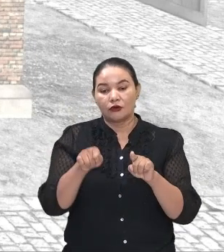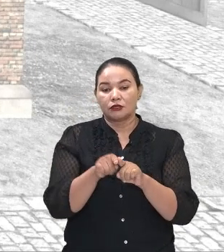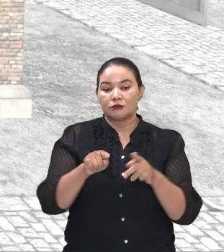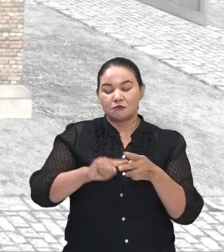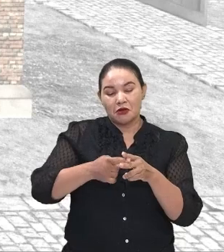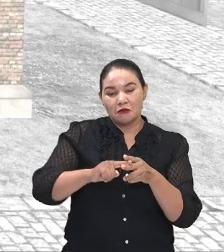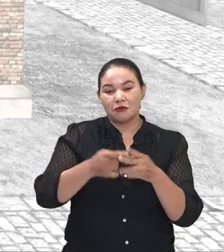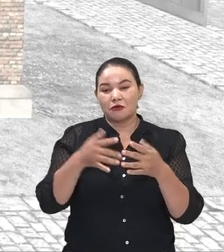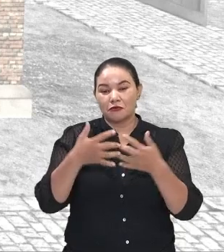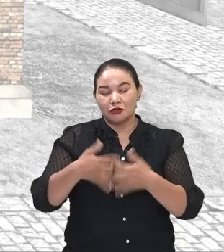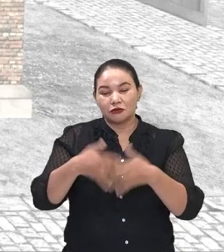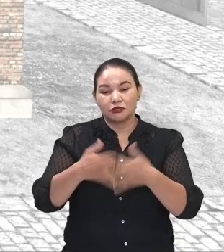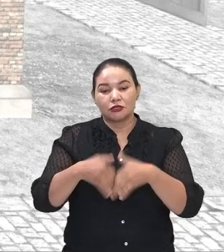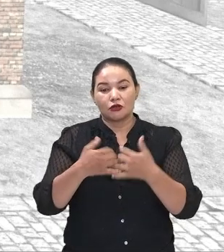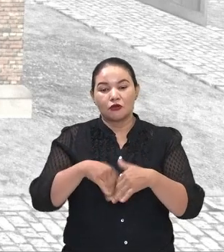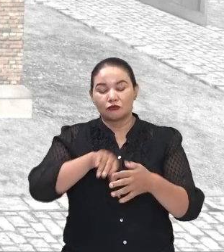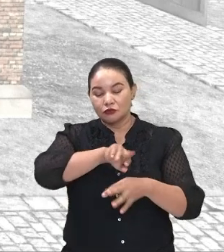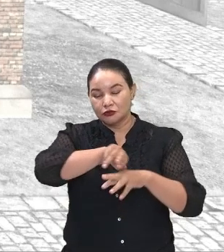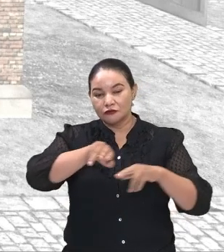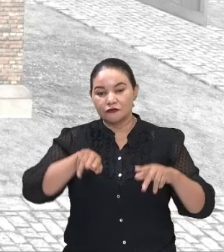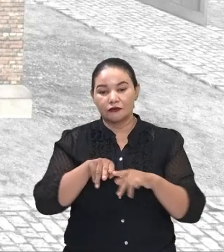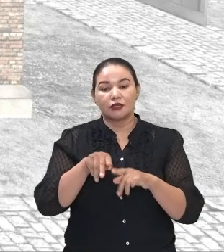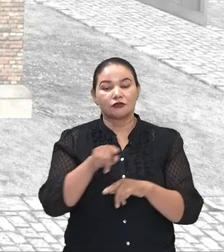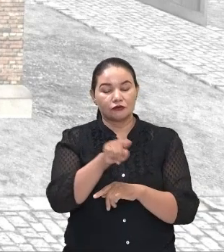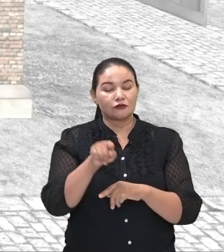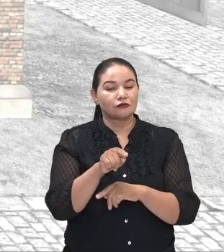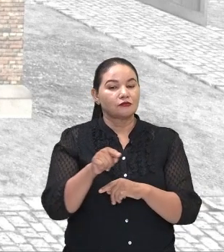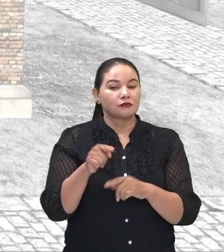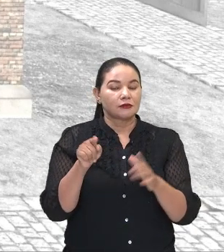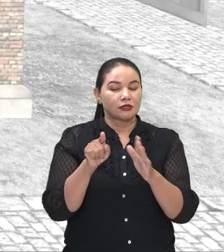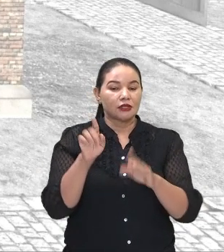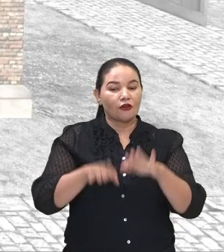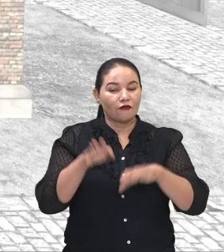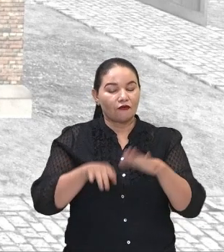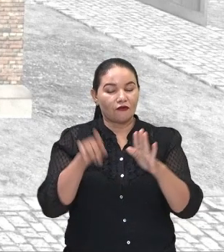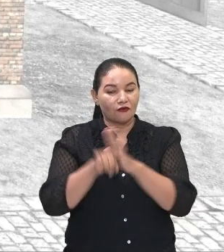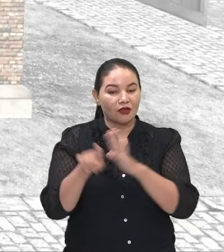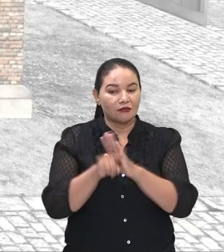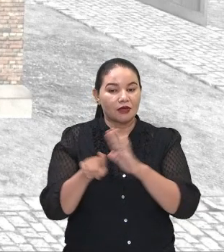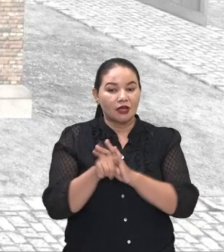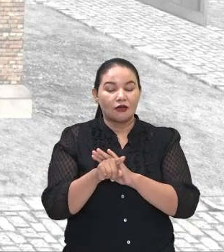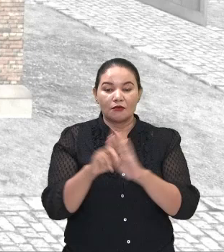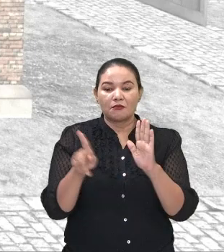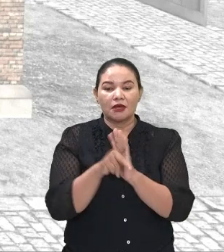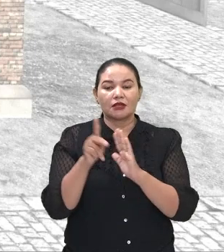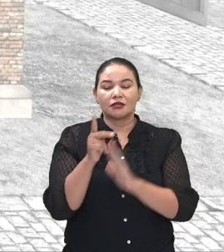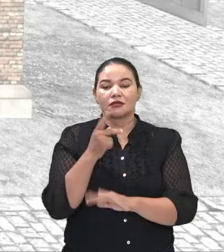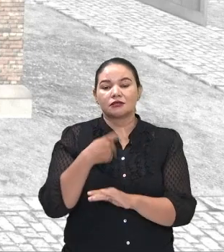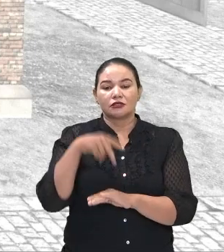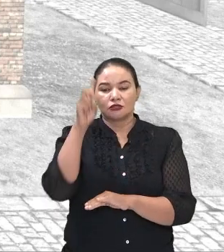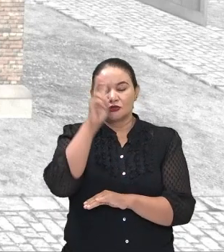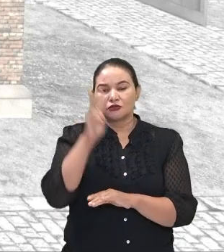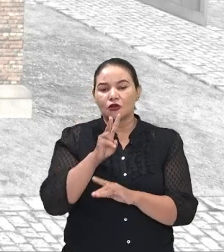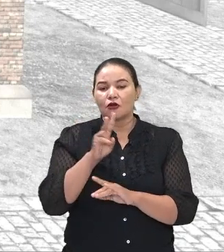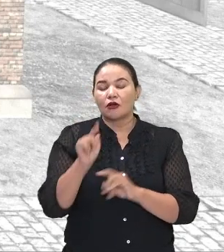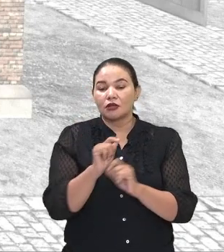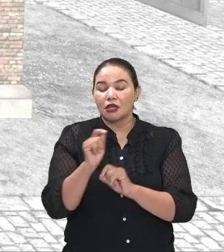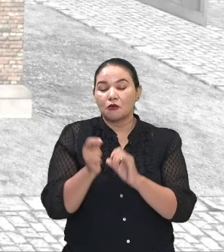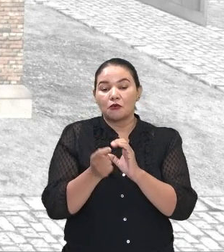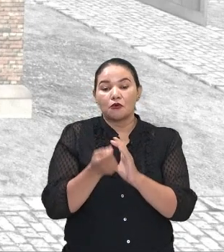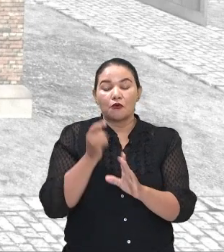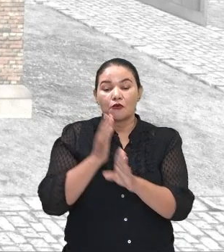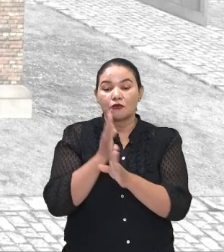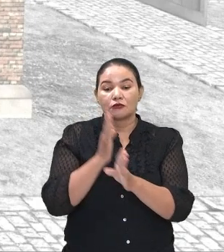outros mecanismos que você pode estar se perguntando que na história, com a descoberta